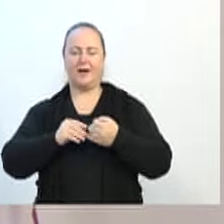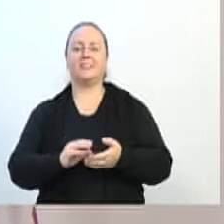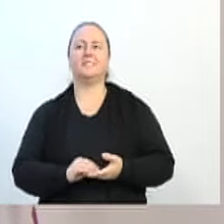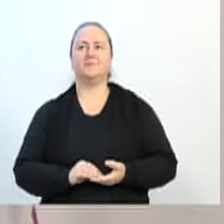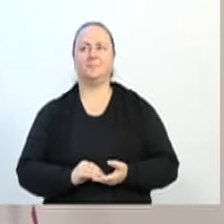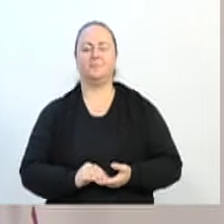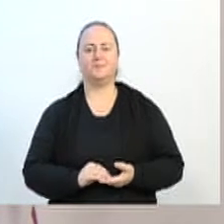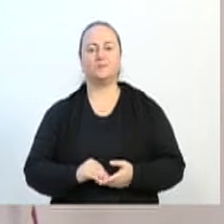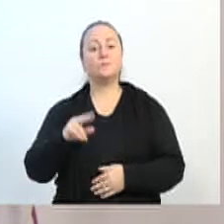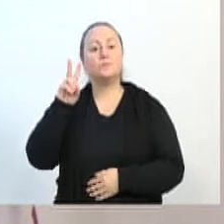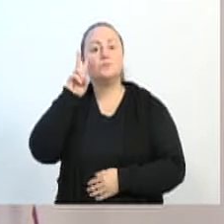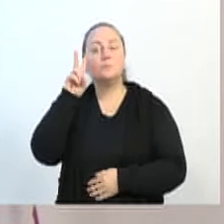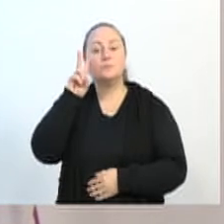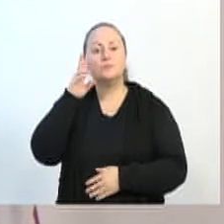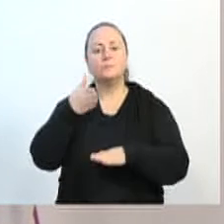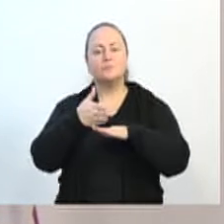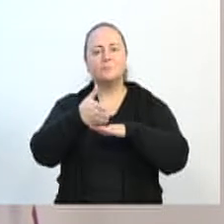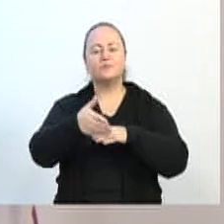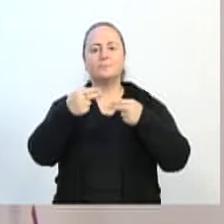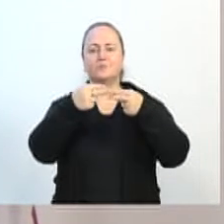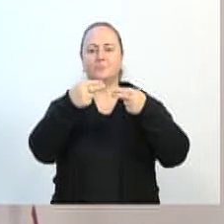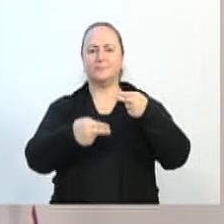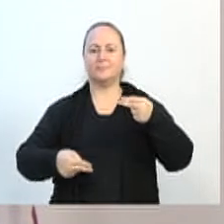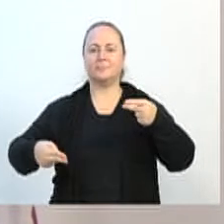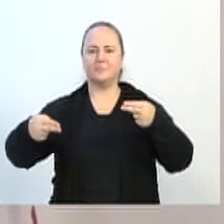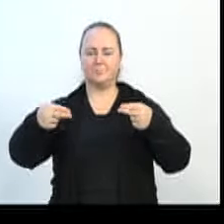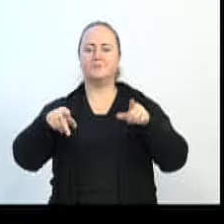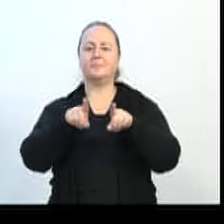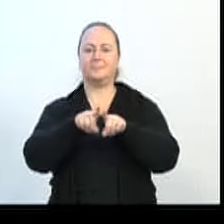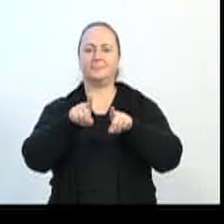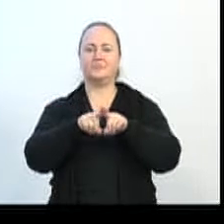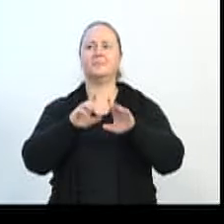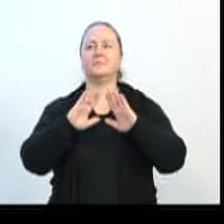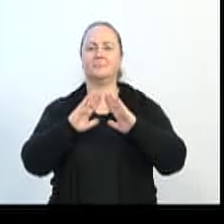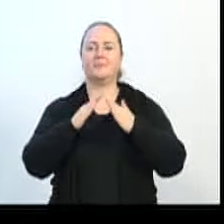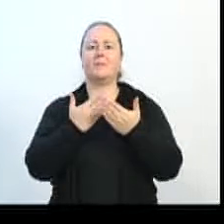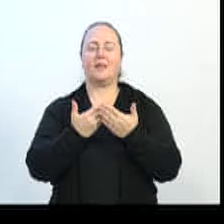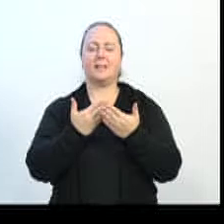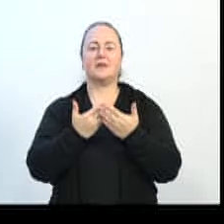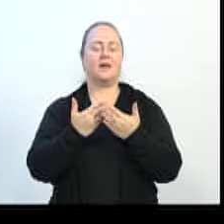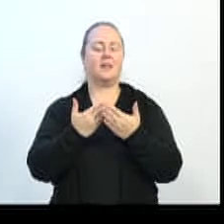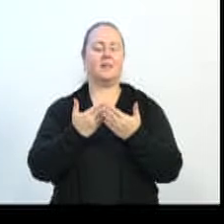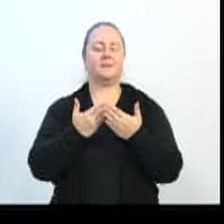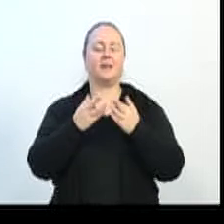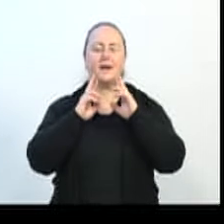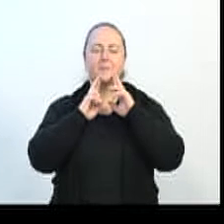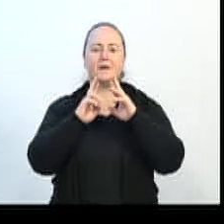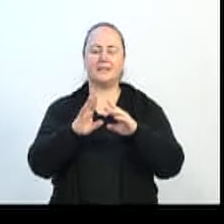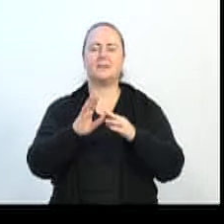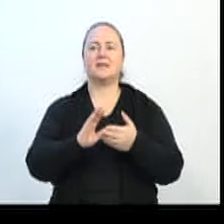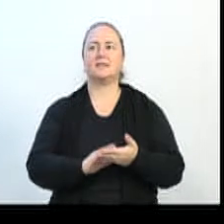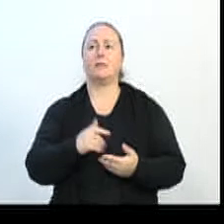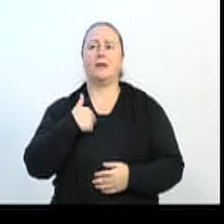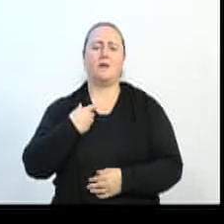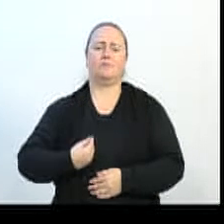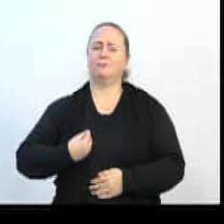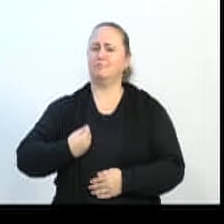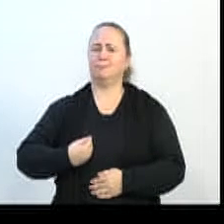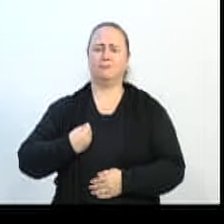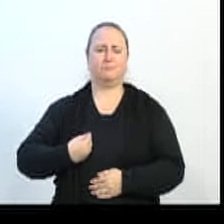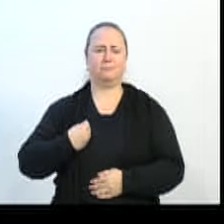segunda-feira, também na inauguração do ambulatório geral, né, da família Mário Jorge Vieira. Infelizmente, não pude estar